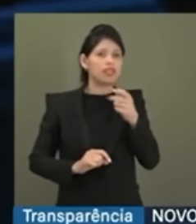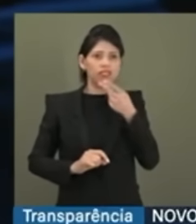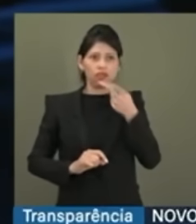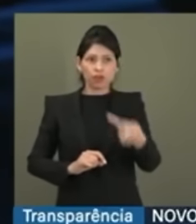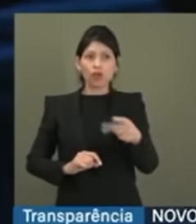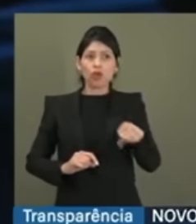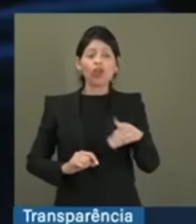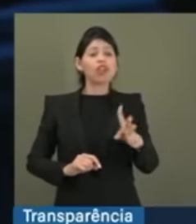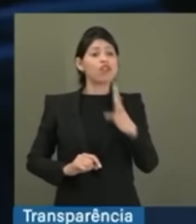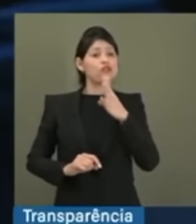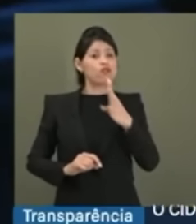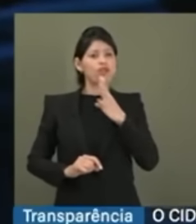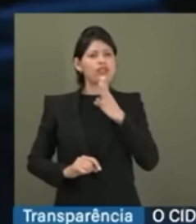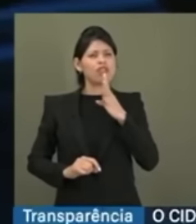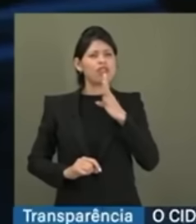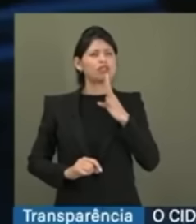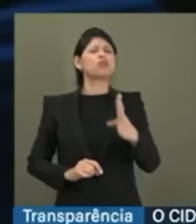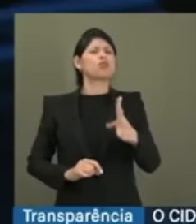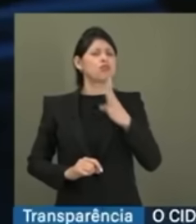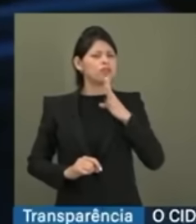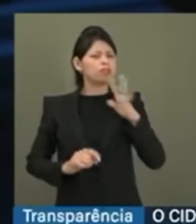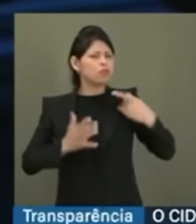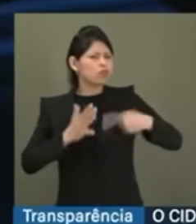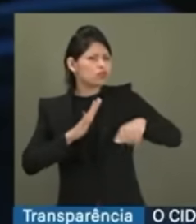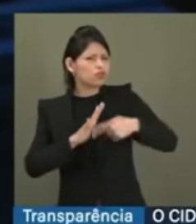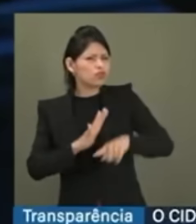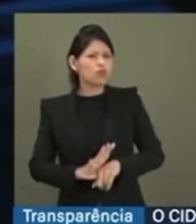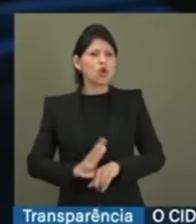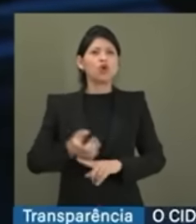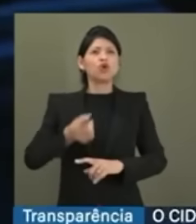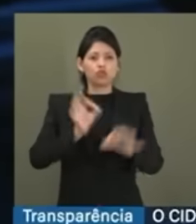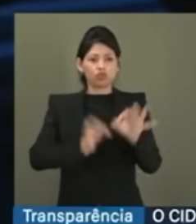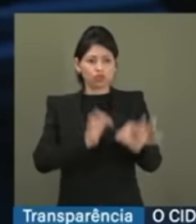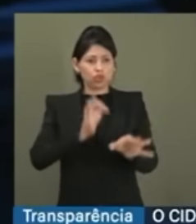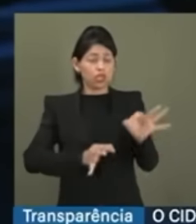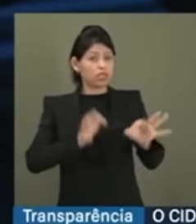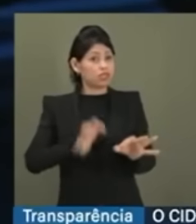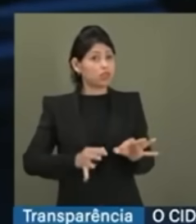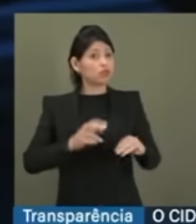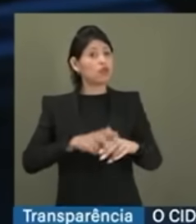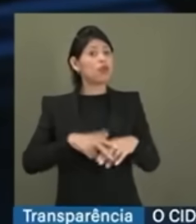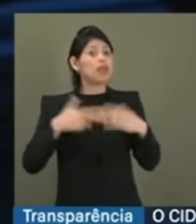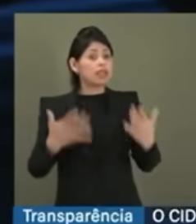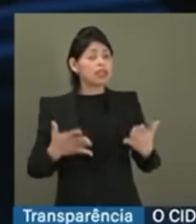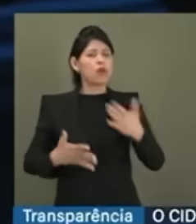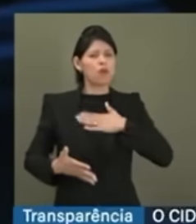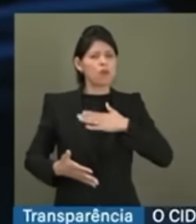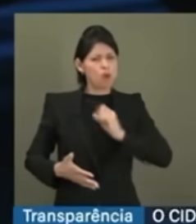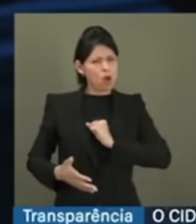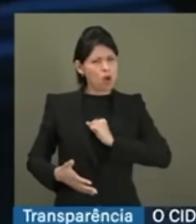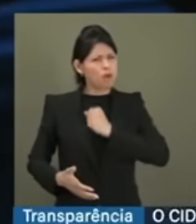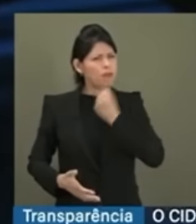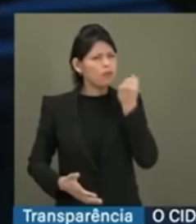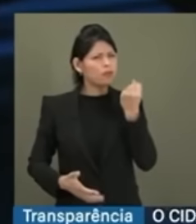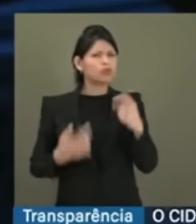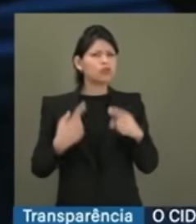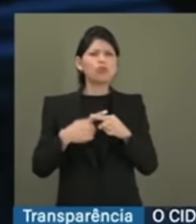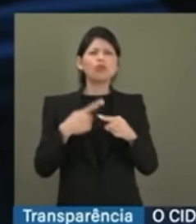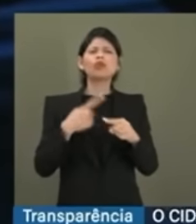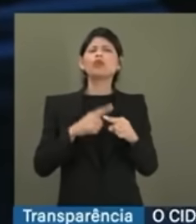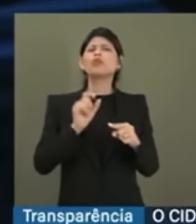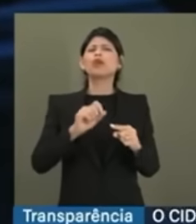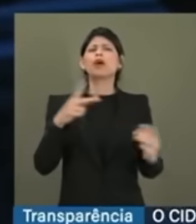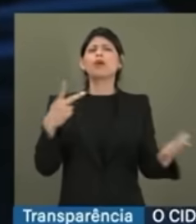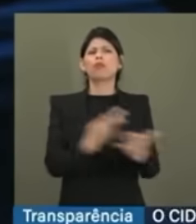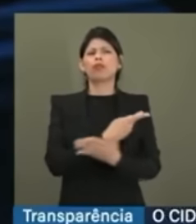conhecimento profundíssima jurídico e isso pode causar muita inveja vai aqui o meu repúdio assim